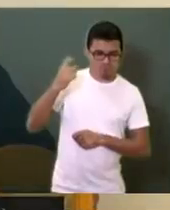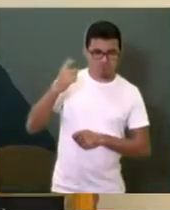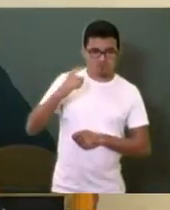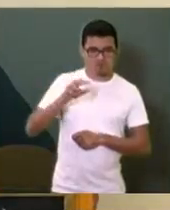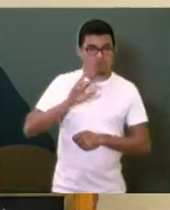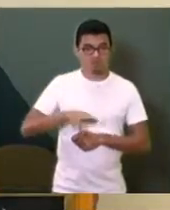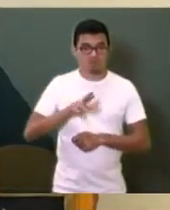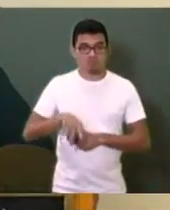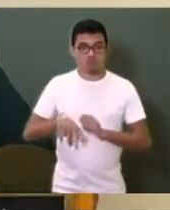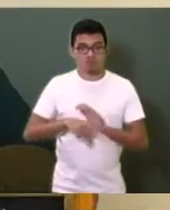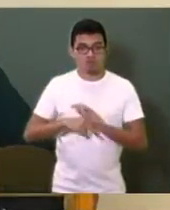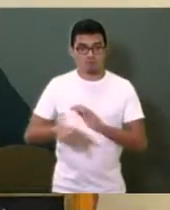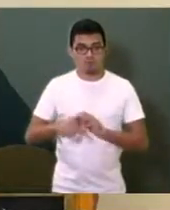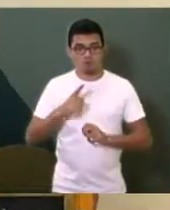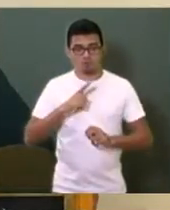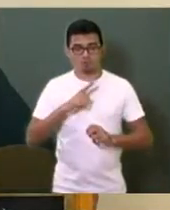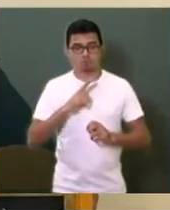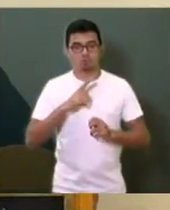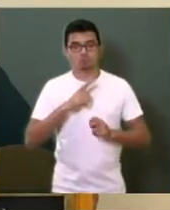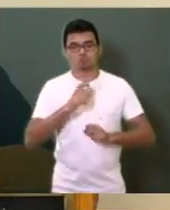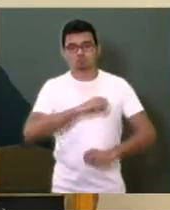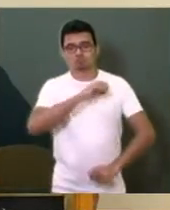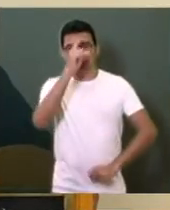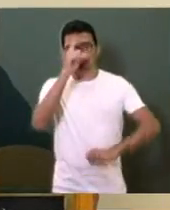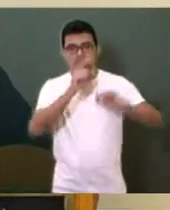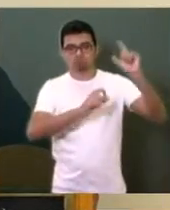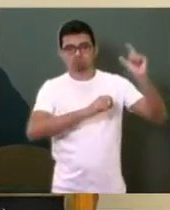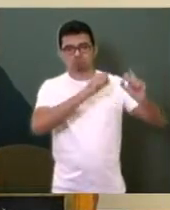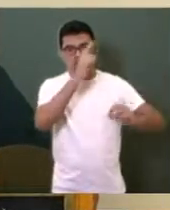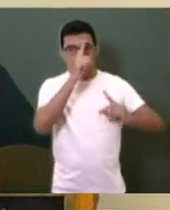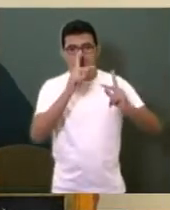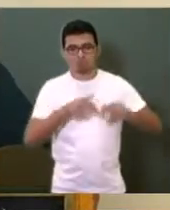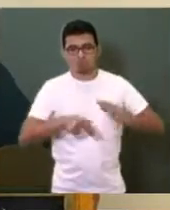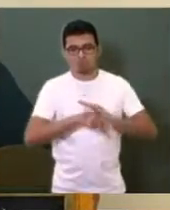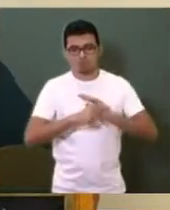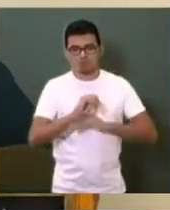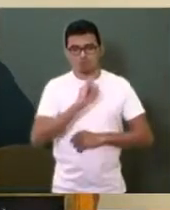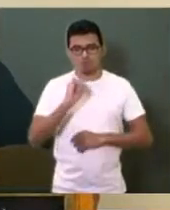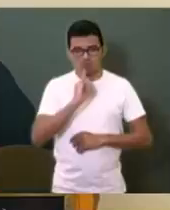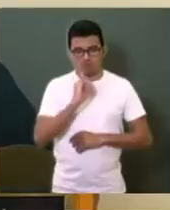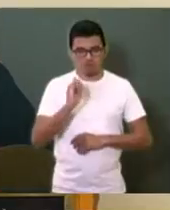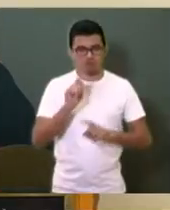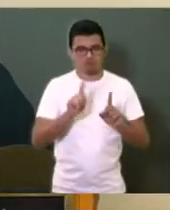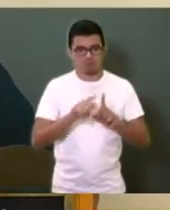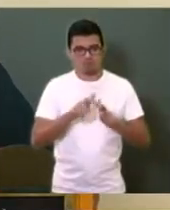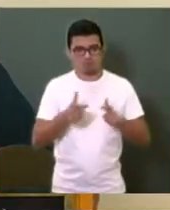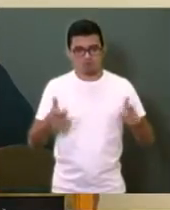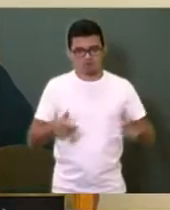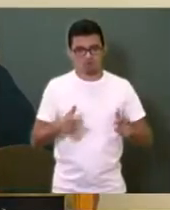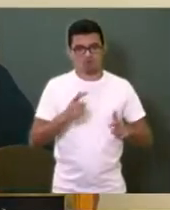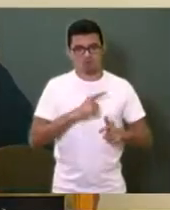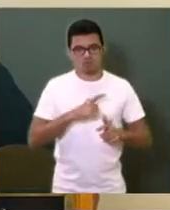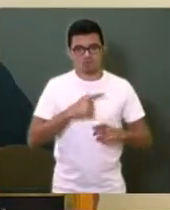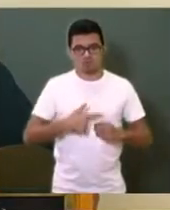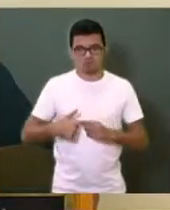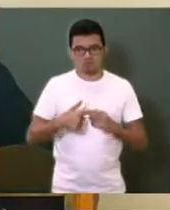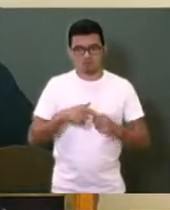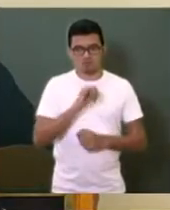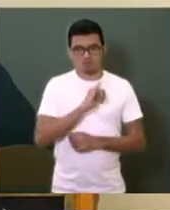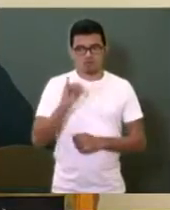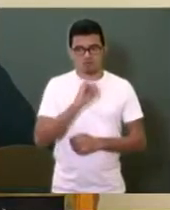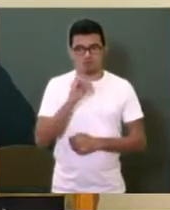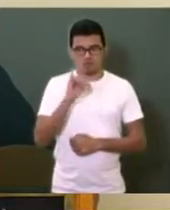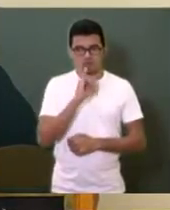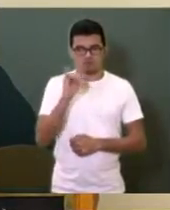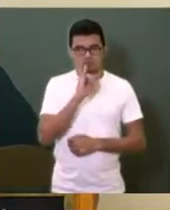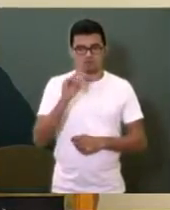povos artesanais luminosos que a itália a maioria da cidade na itália a maioria da cidade do rio de